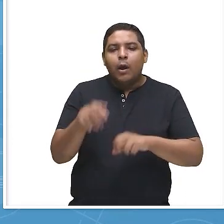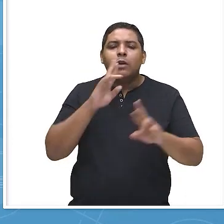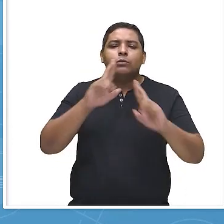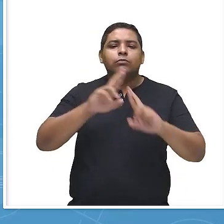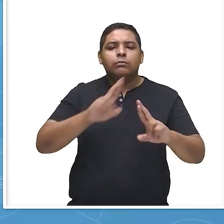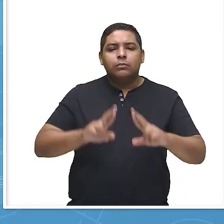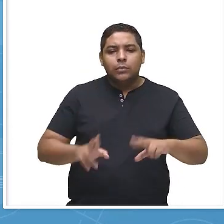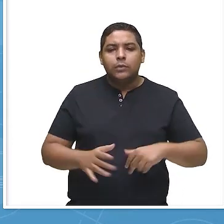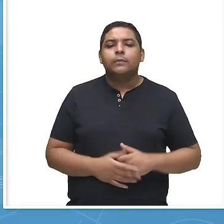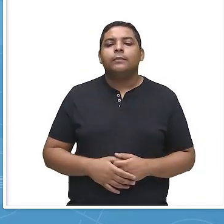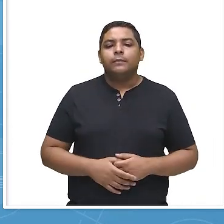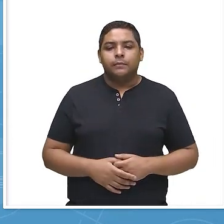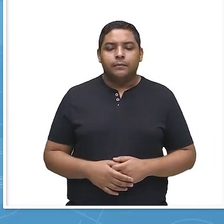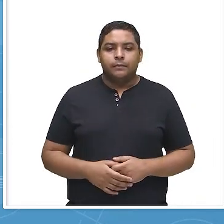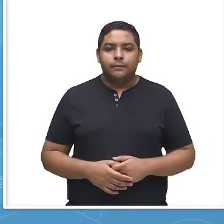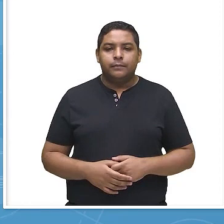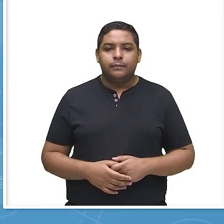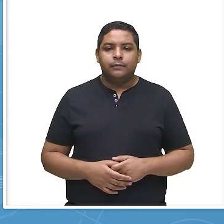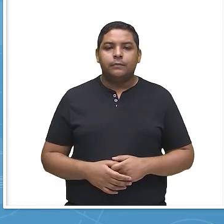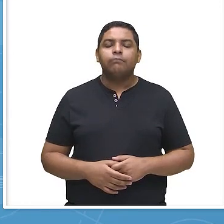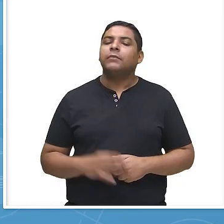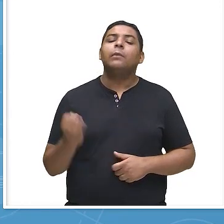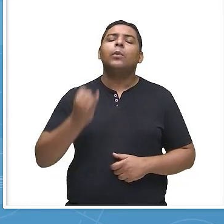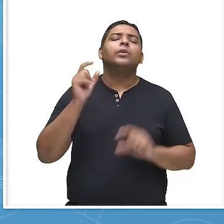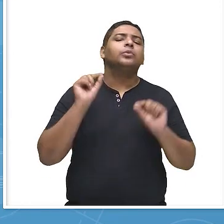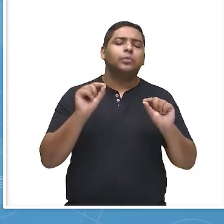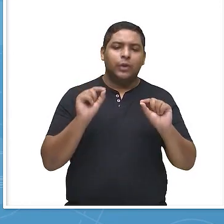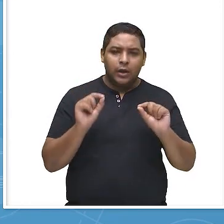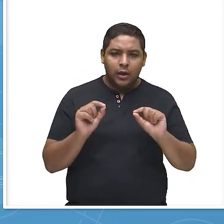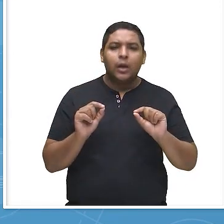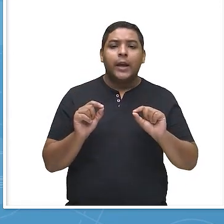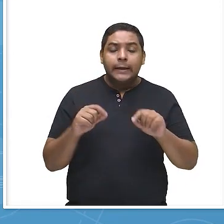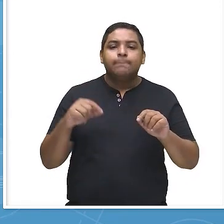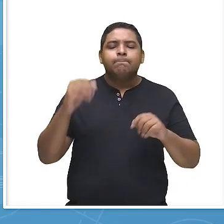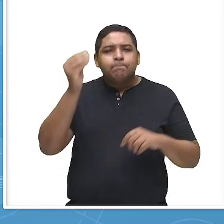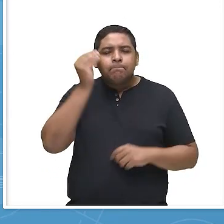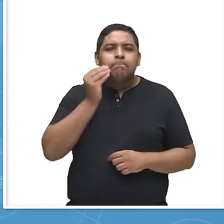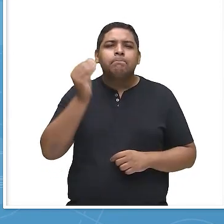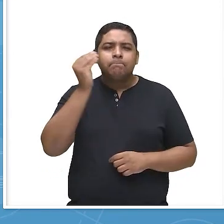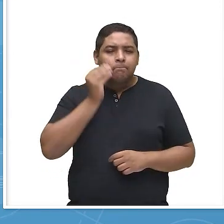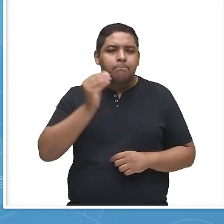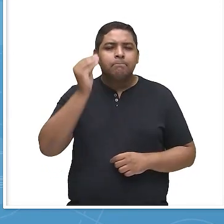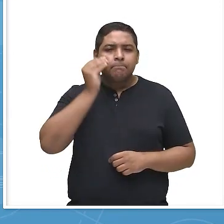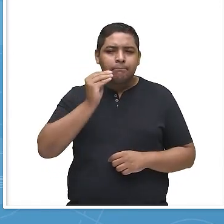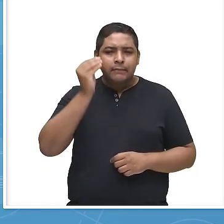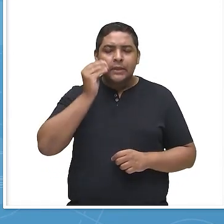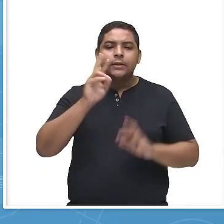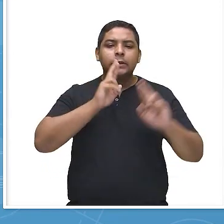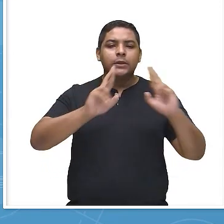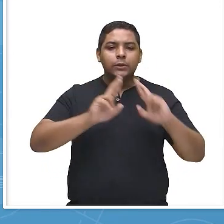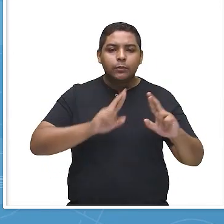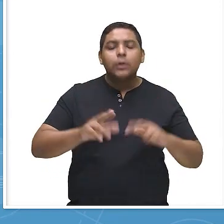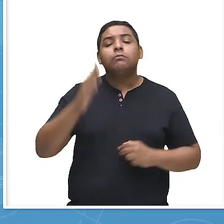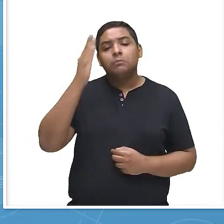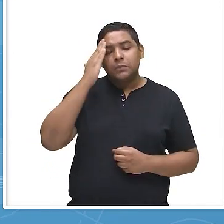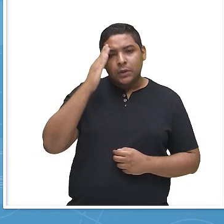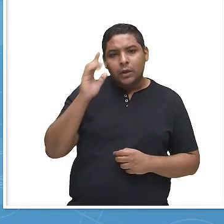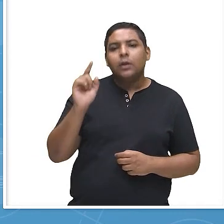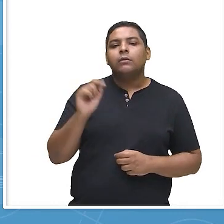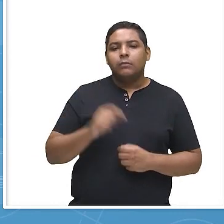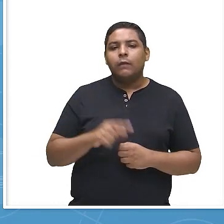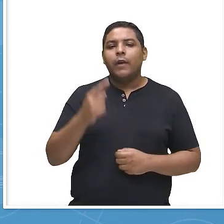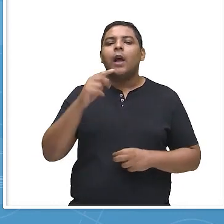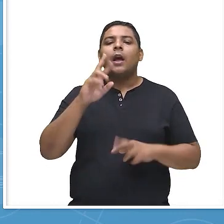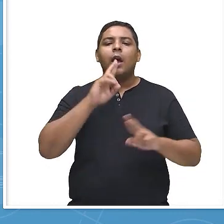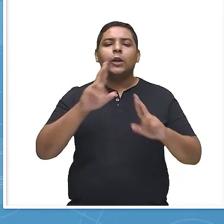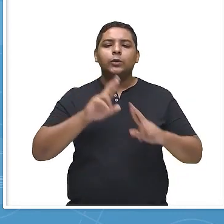Mas o importante é isso, que você tem que fazer, que você leia. E se você não entender, você pode falar também, que a gente vai responder no